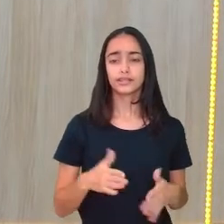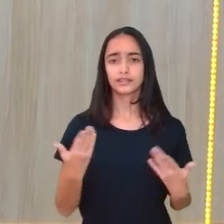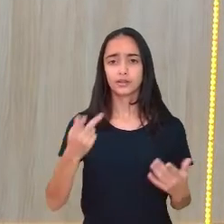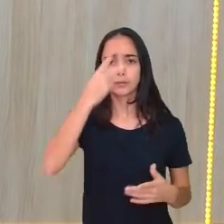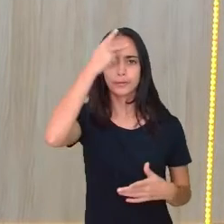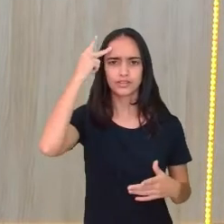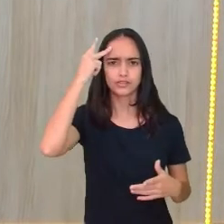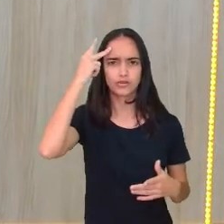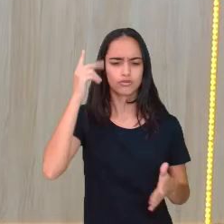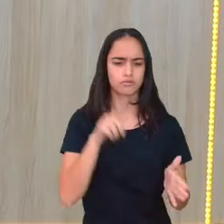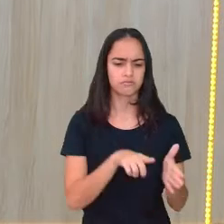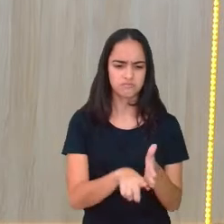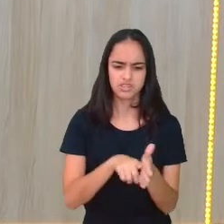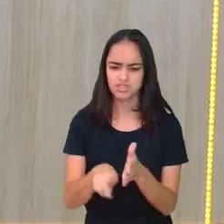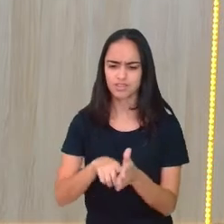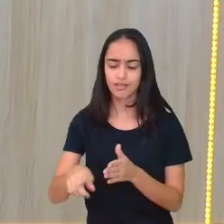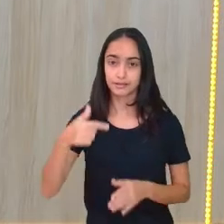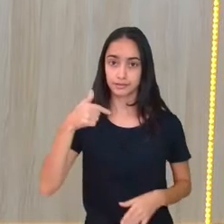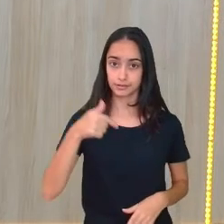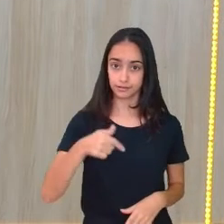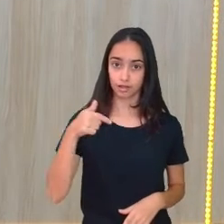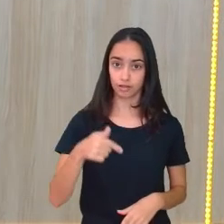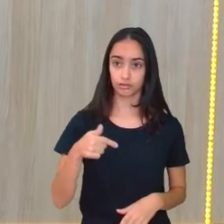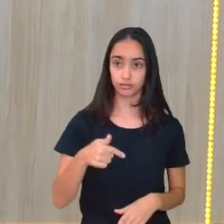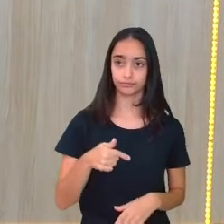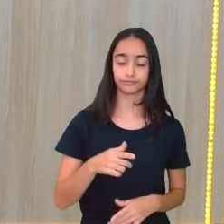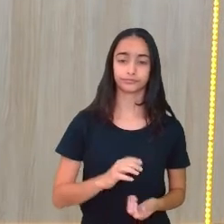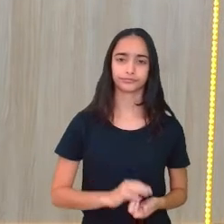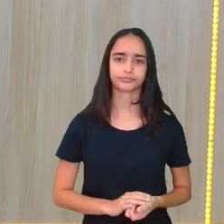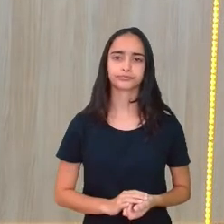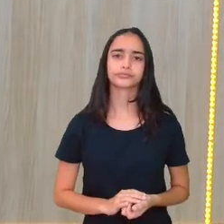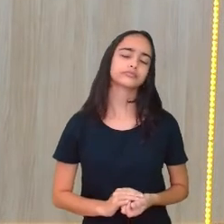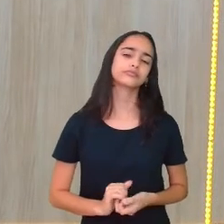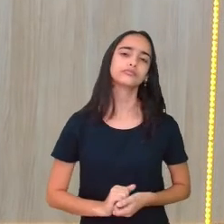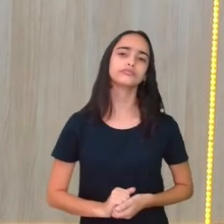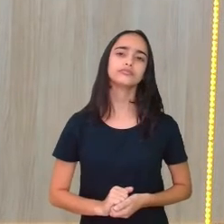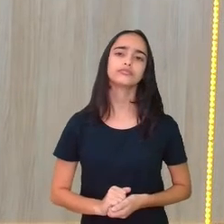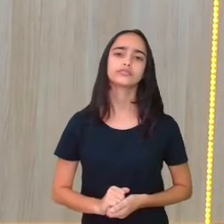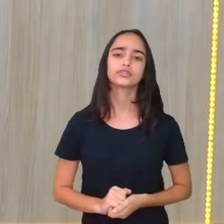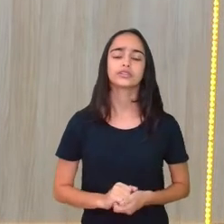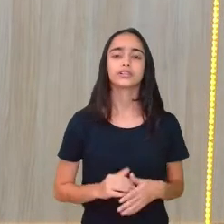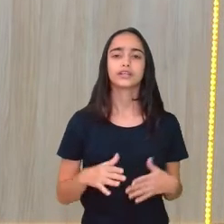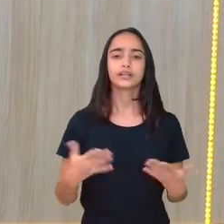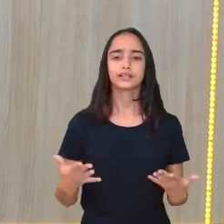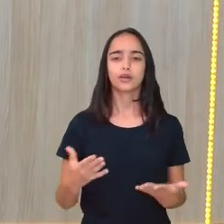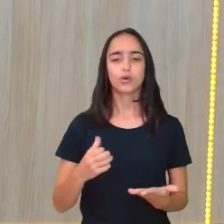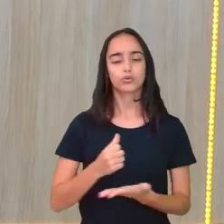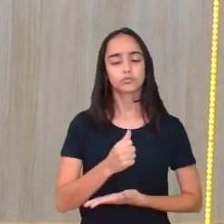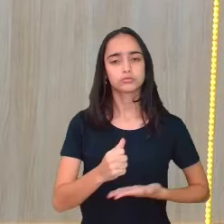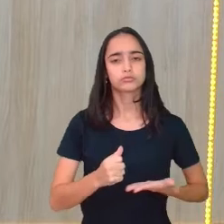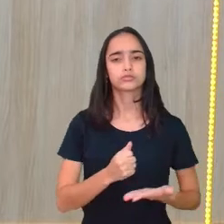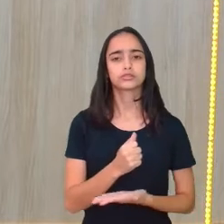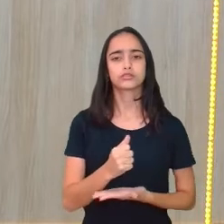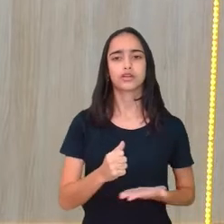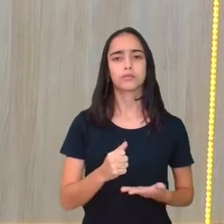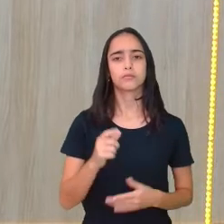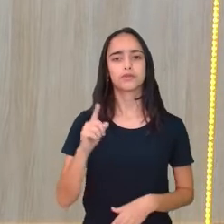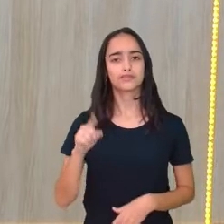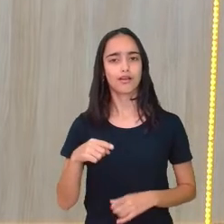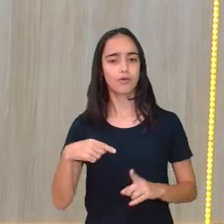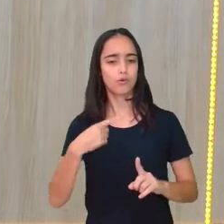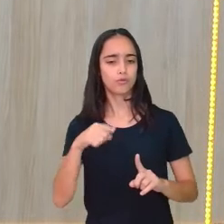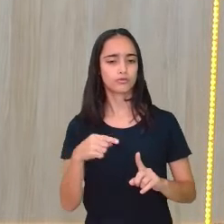pesquisar essas 7 diretrizes. E aí servem, né? Aí, esses princípios, eles servem aí